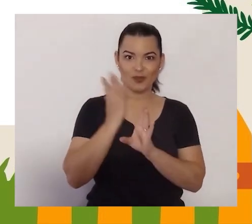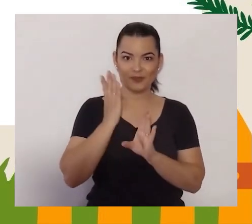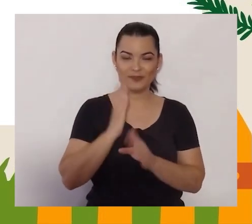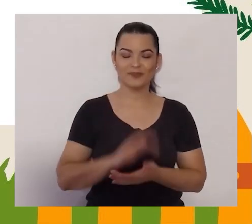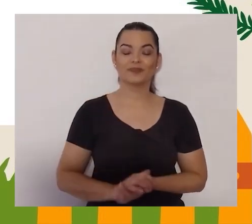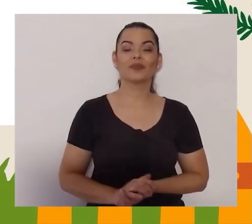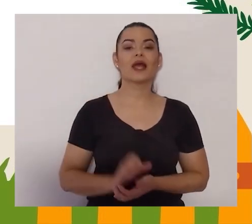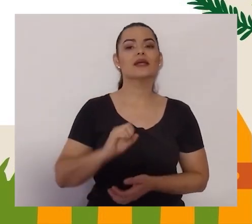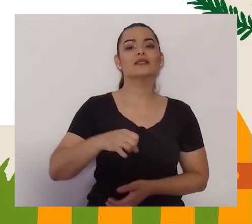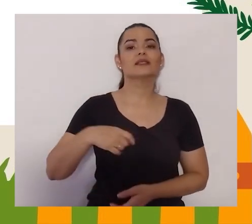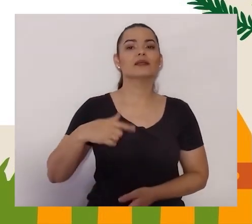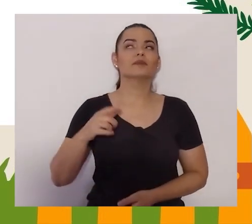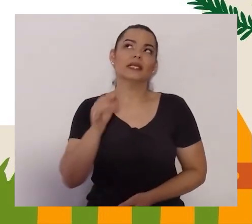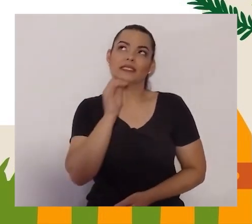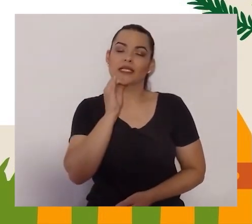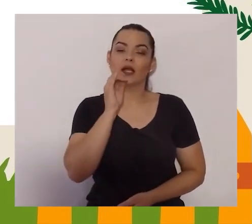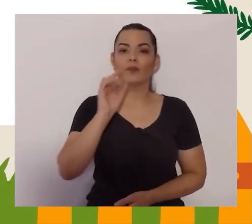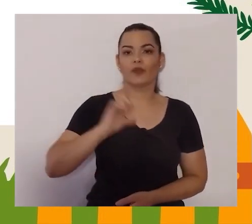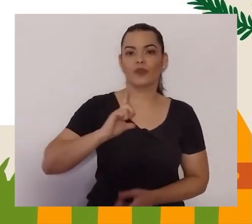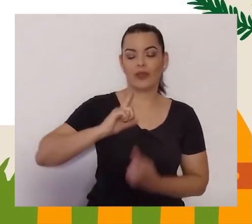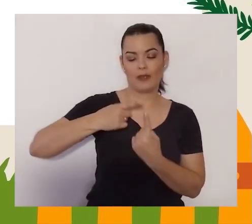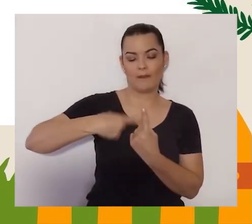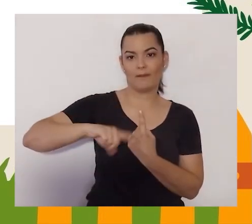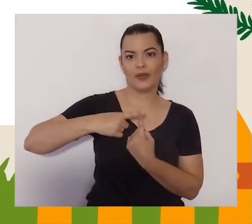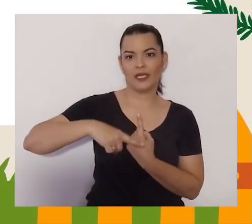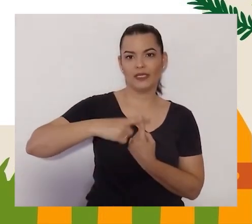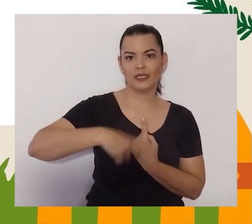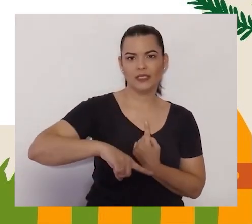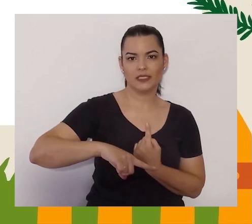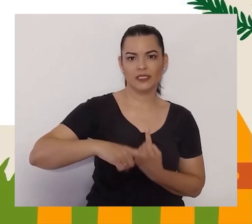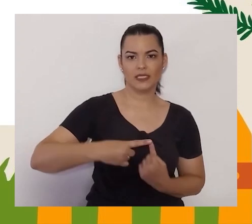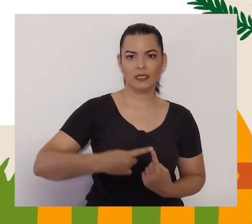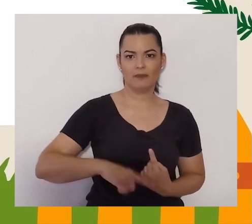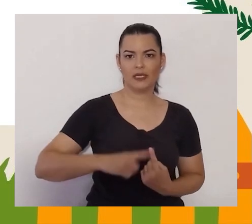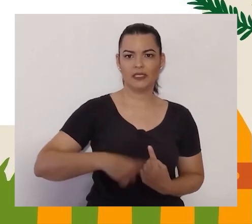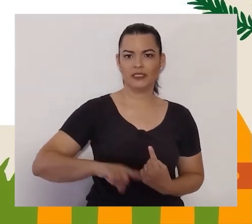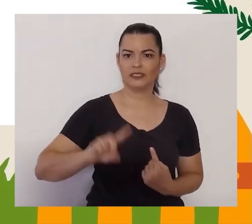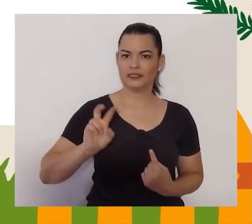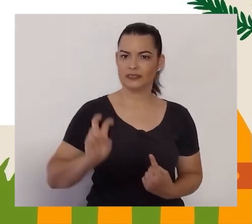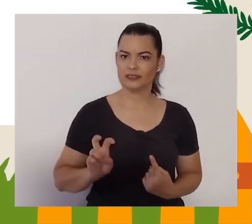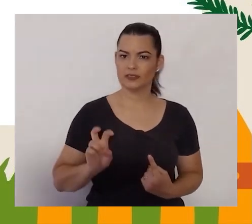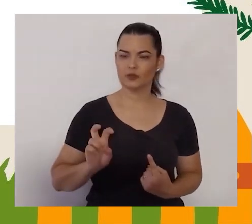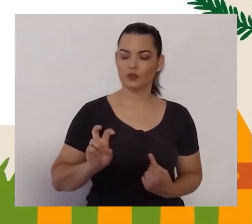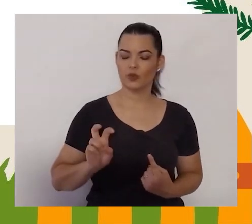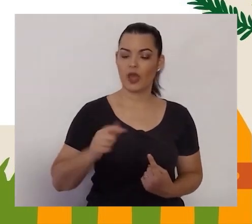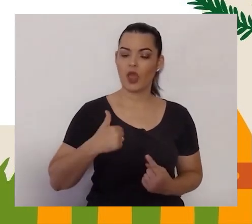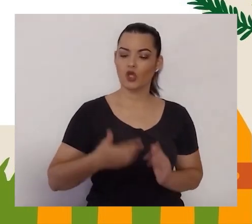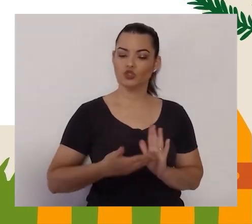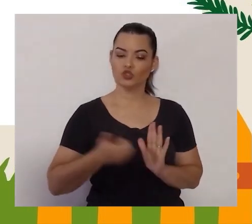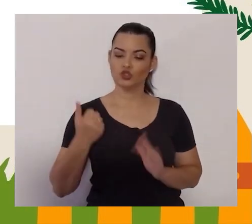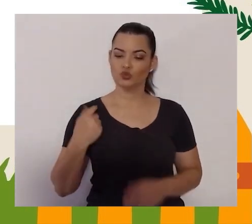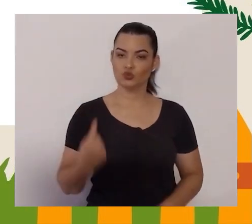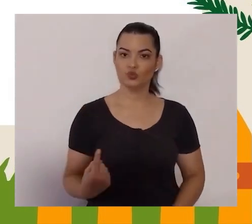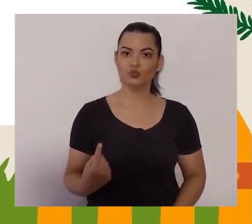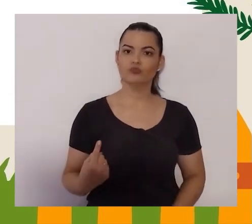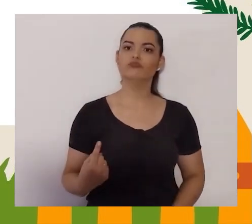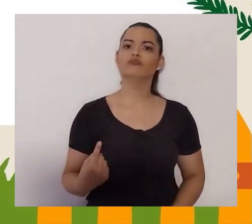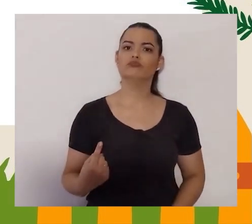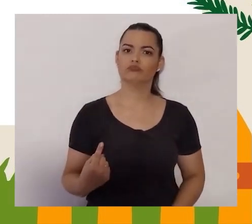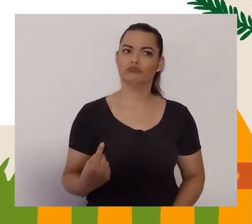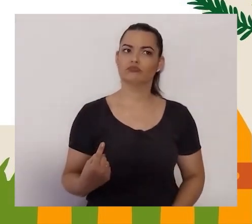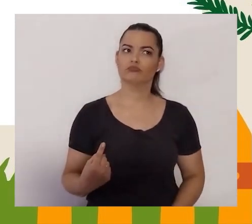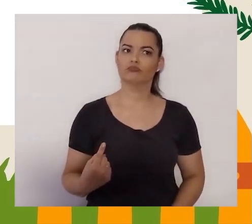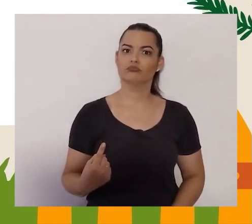descobrir. Se eu tiver 5 bananas e eu tirar uma